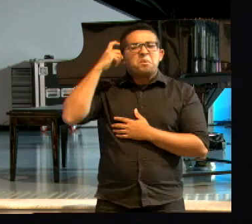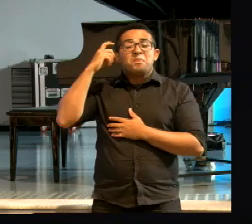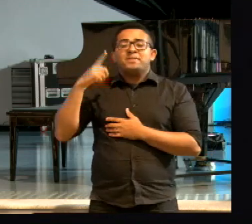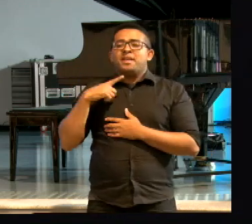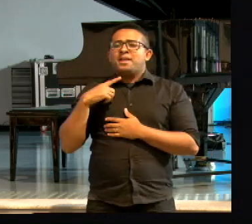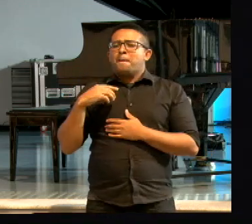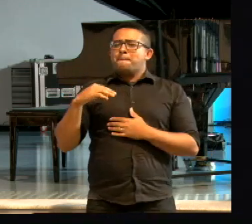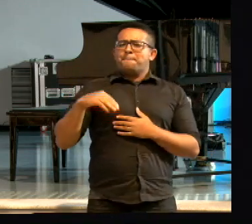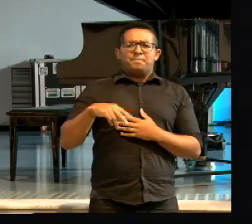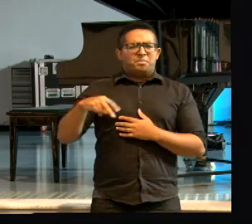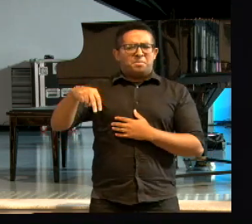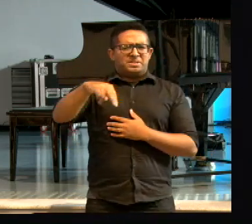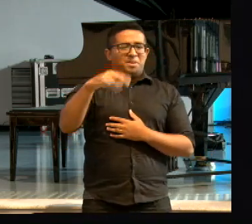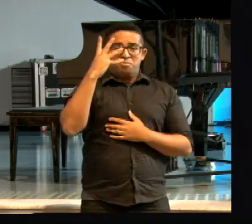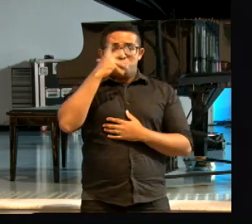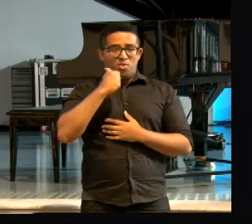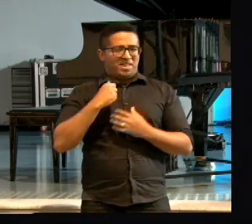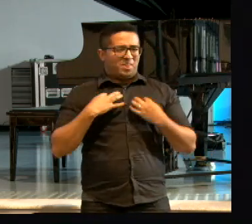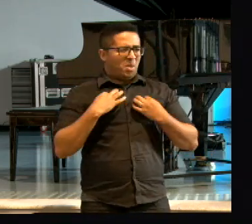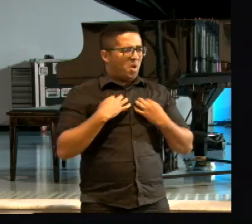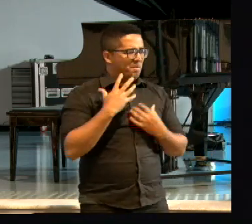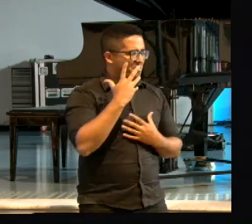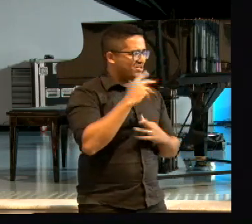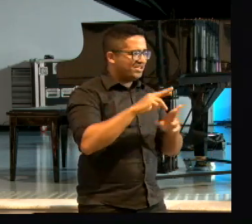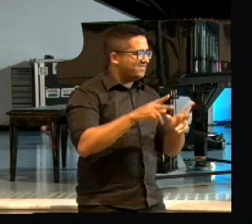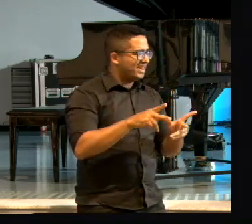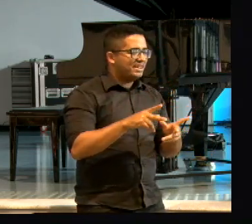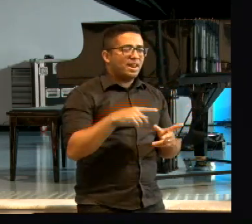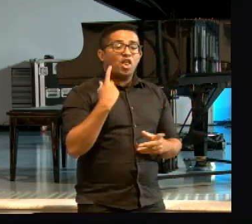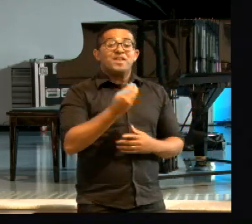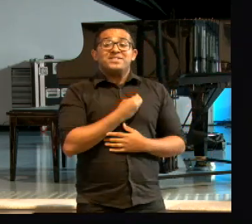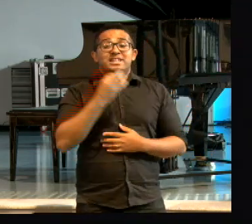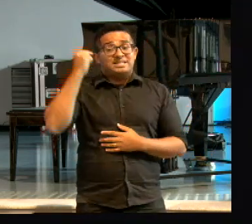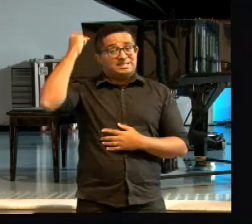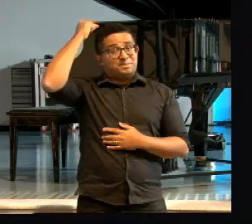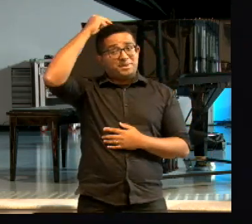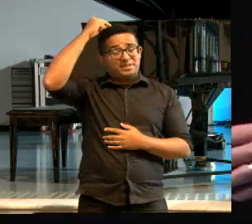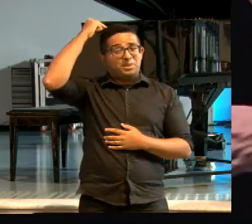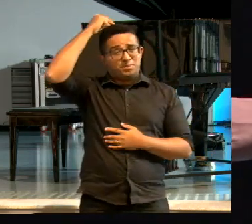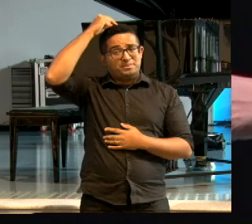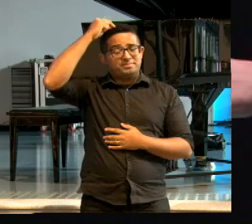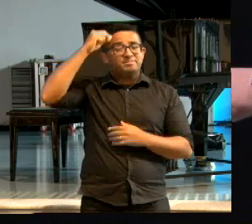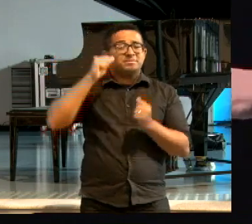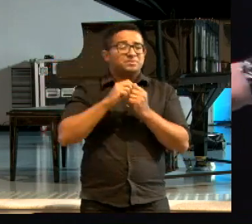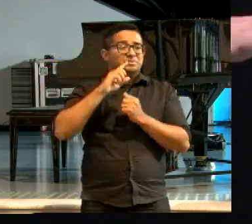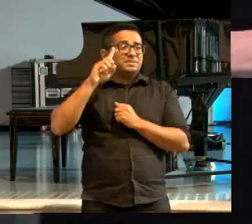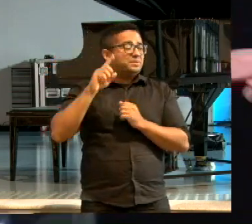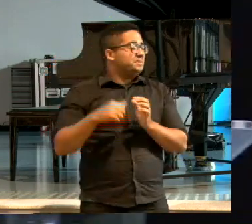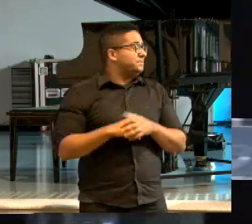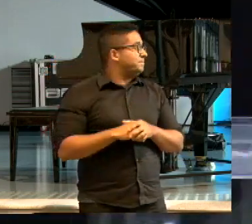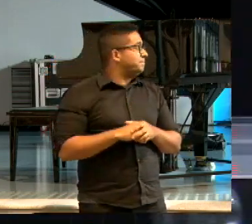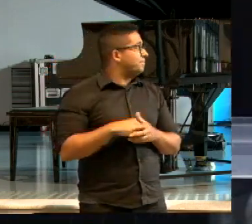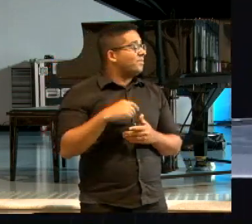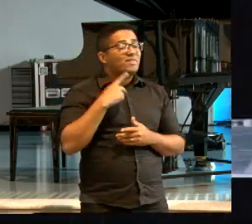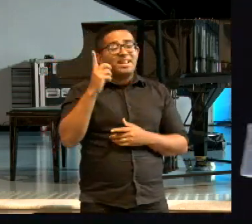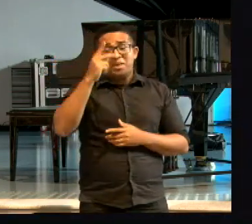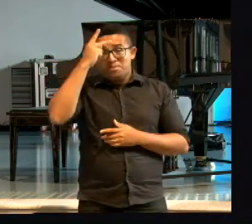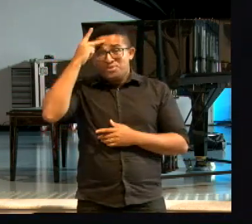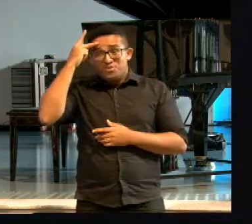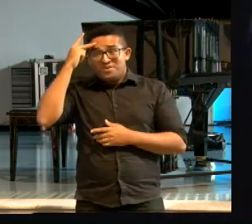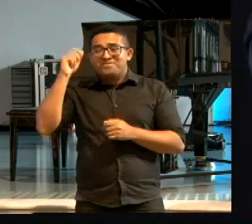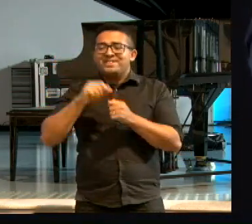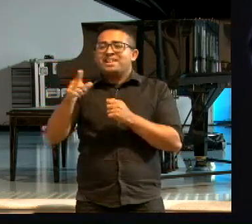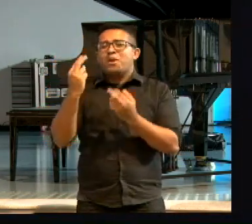com a forma de vestir, ele estava preocupado com a nossa vida espiritual. E ao dizer que ninguém faria isso com a